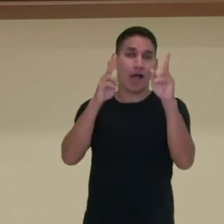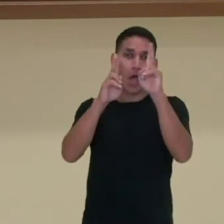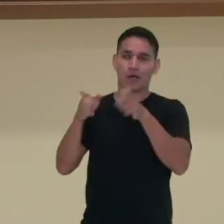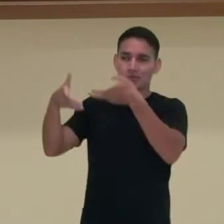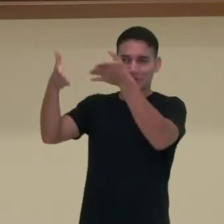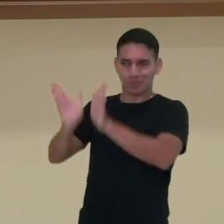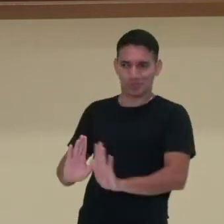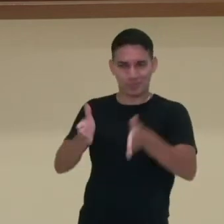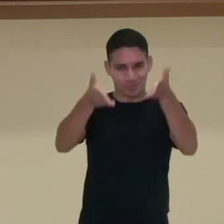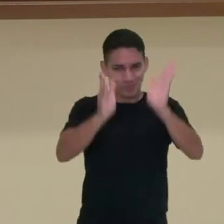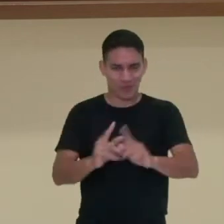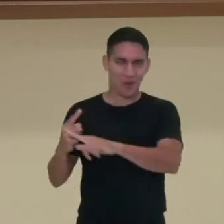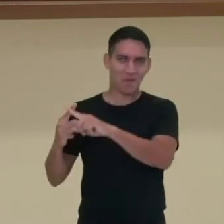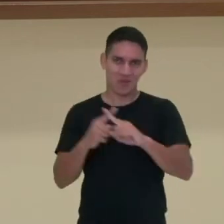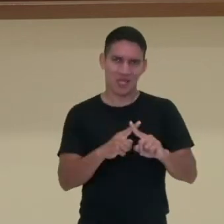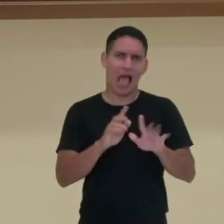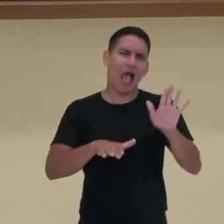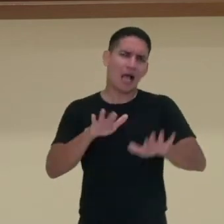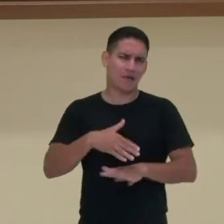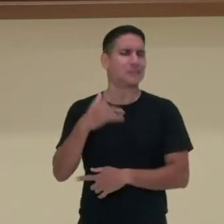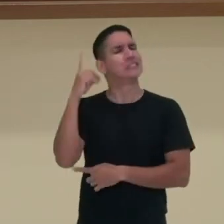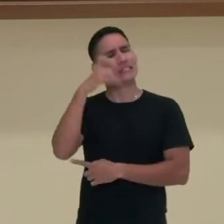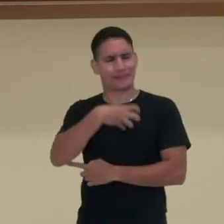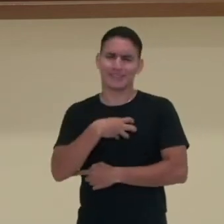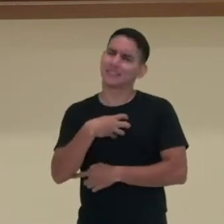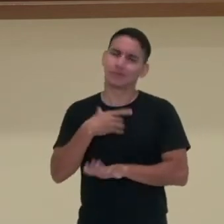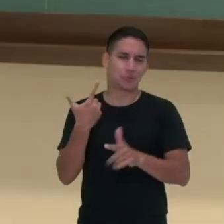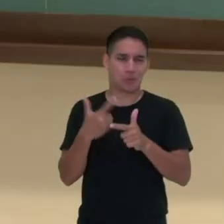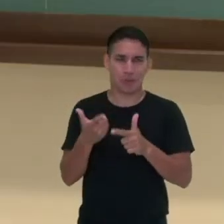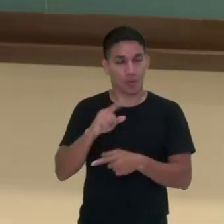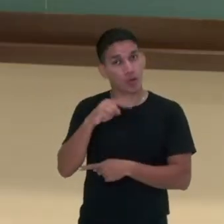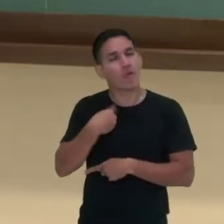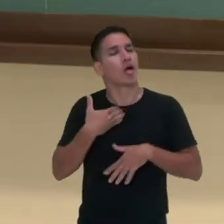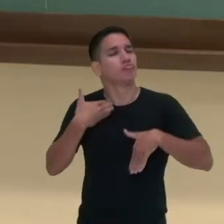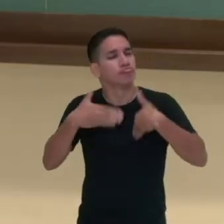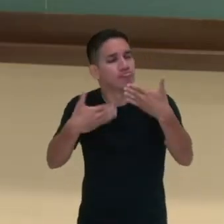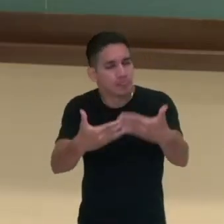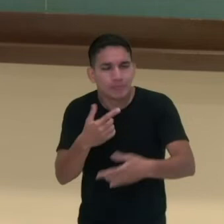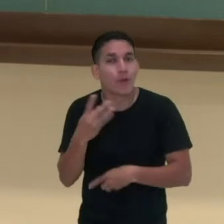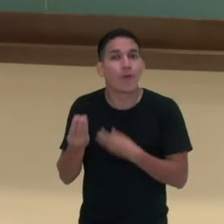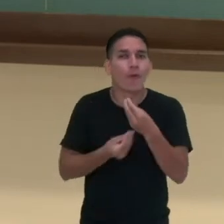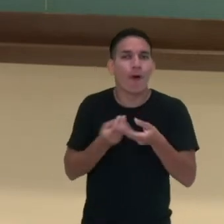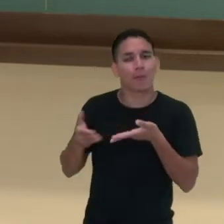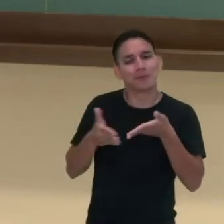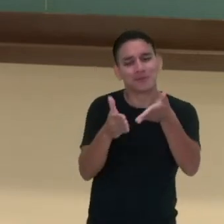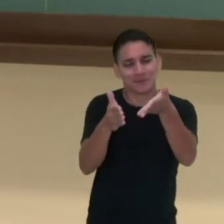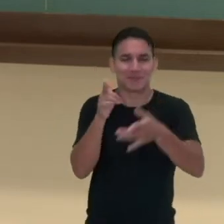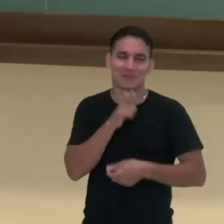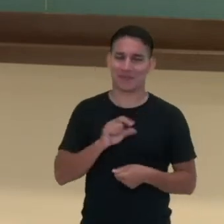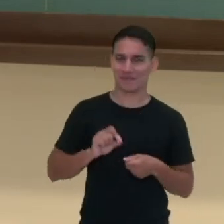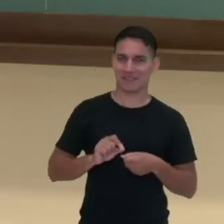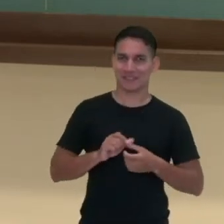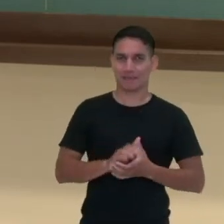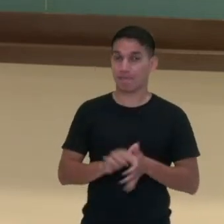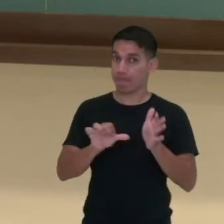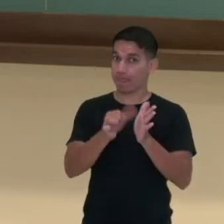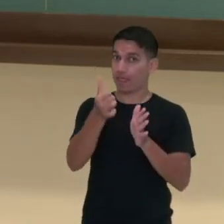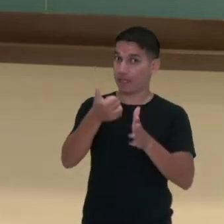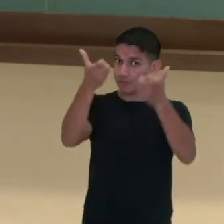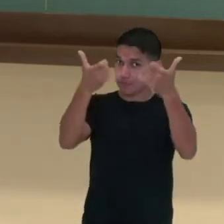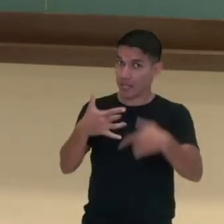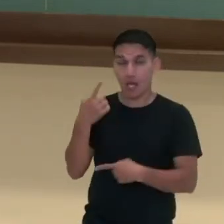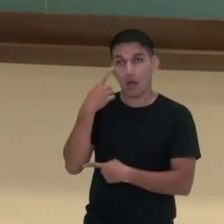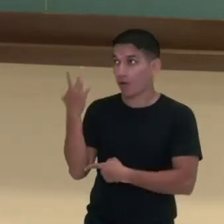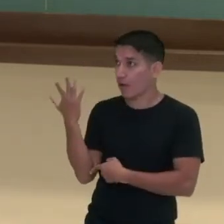matrizes. Muita gente tem dificuldade, então vamos devagar, vamos ver até onde vocês foram, qual o caminho seguiram. Então, a primeira coisa que eu falei para vocês, pessoal,